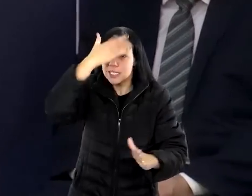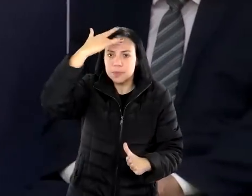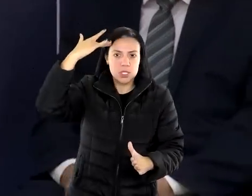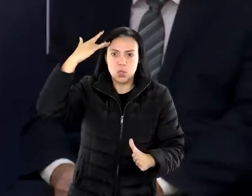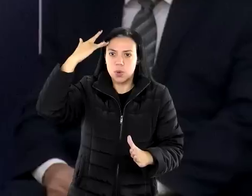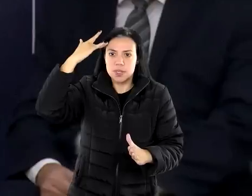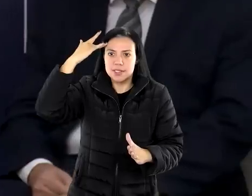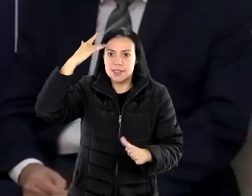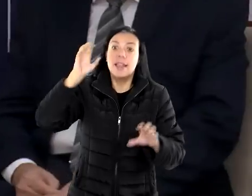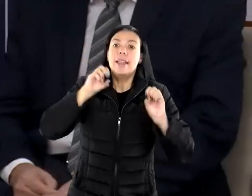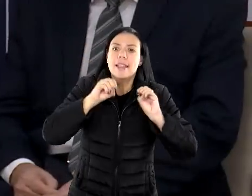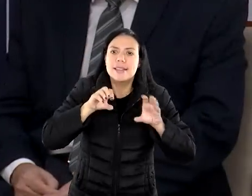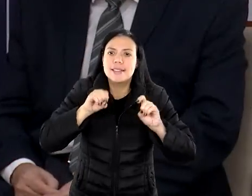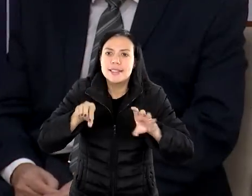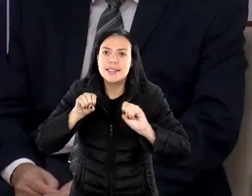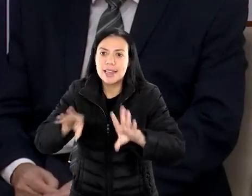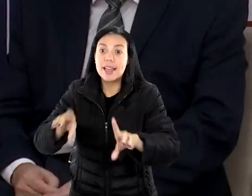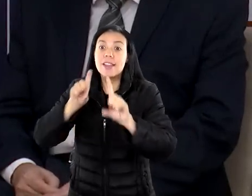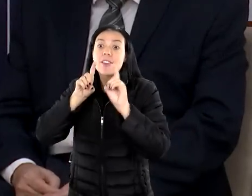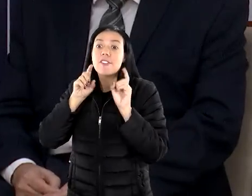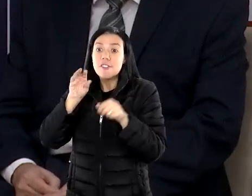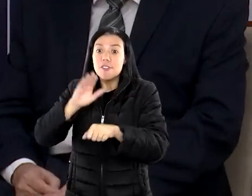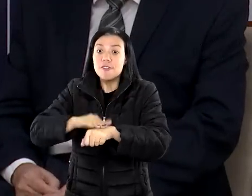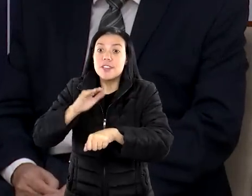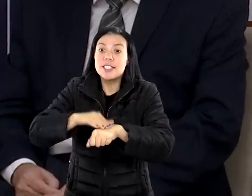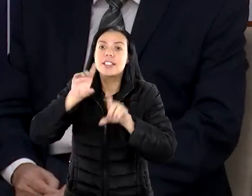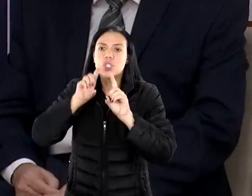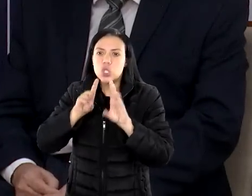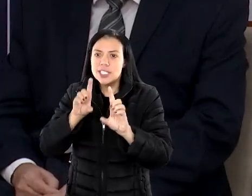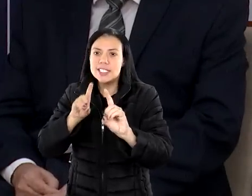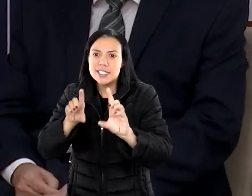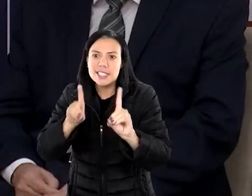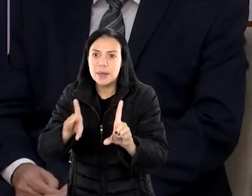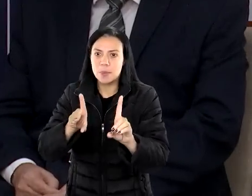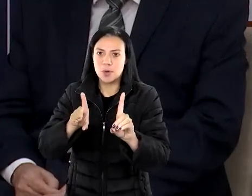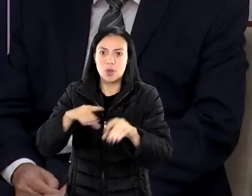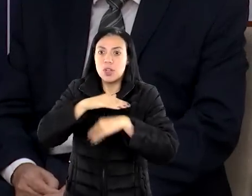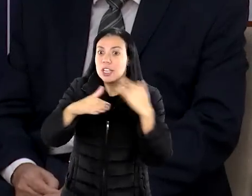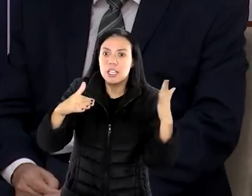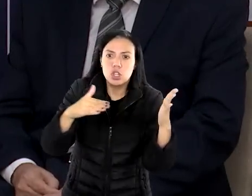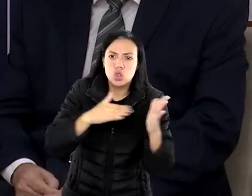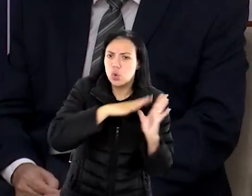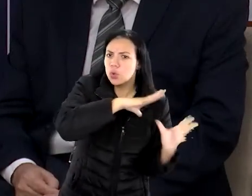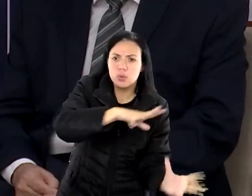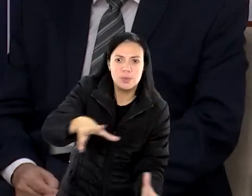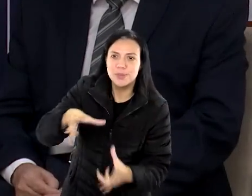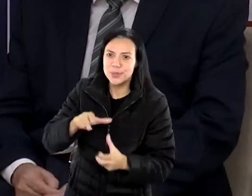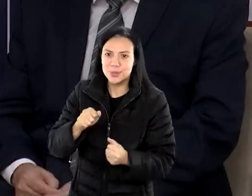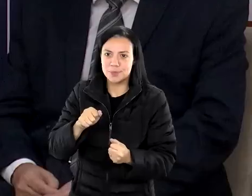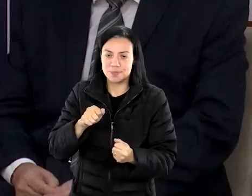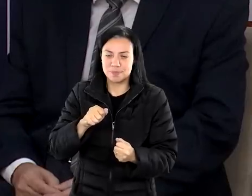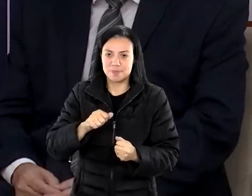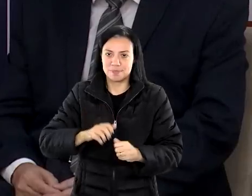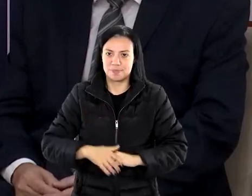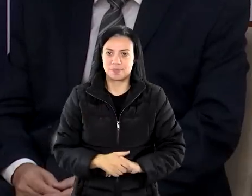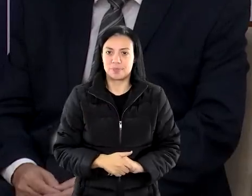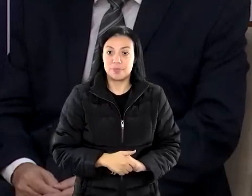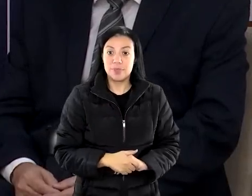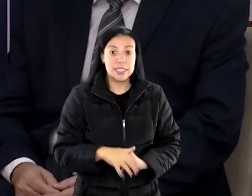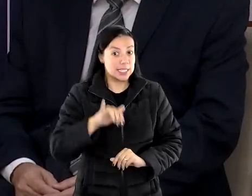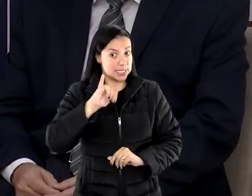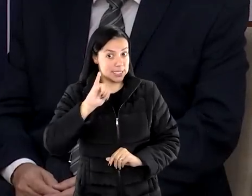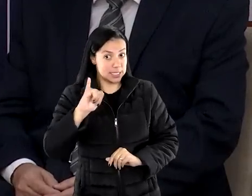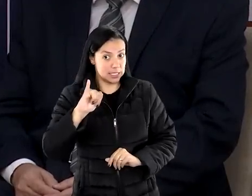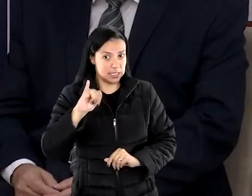discípulo de todas as nações. Agora, se o cadastro vai ser aprovado e o crédito vai ser liberado, não é